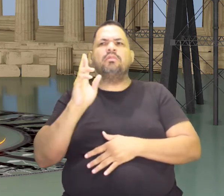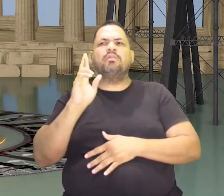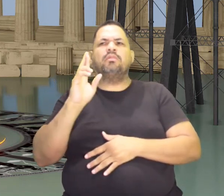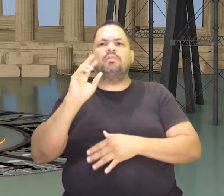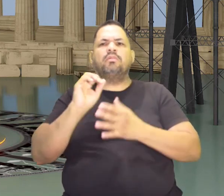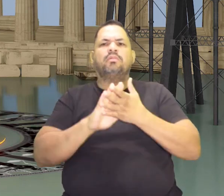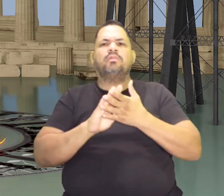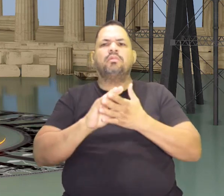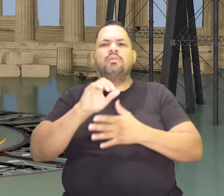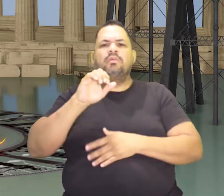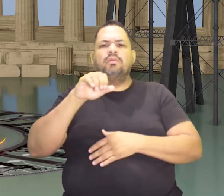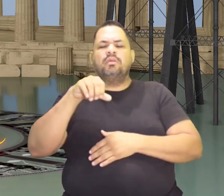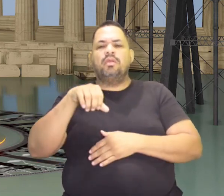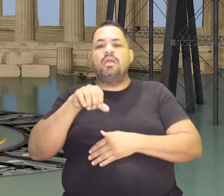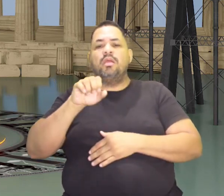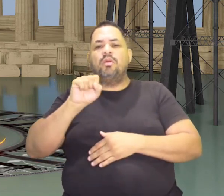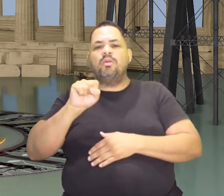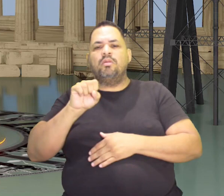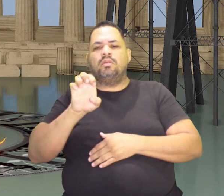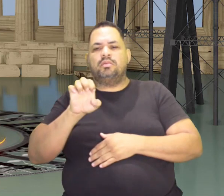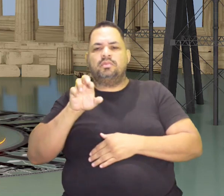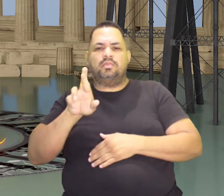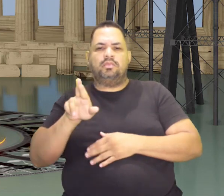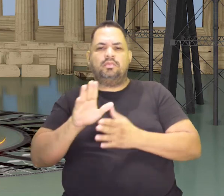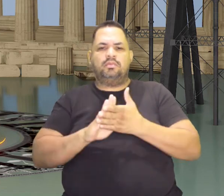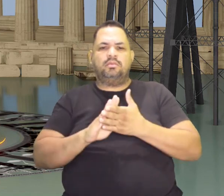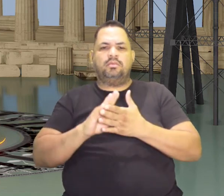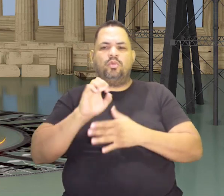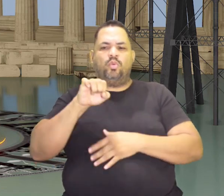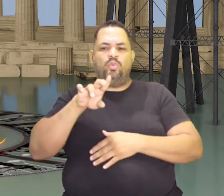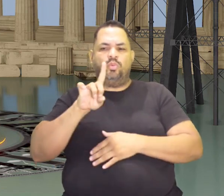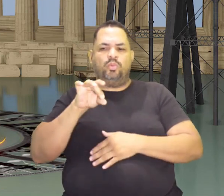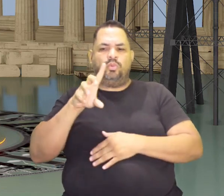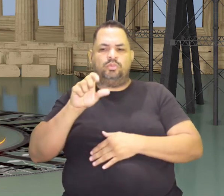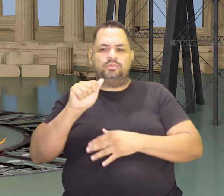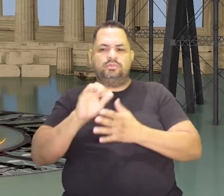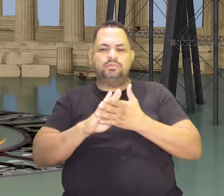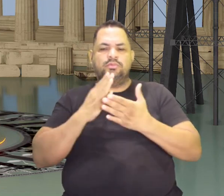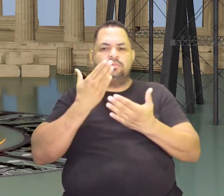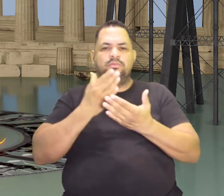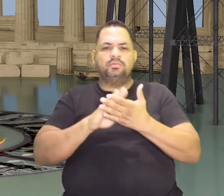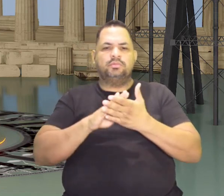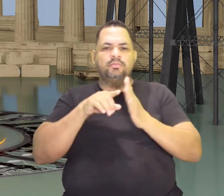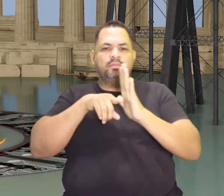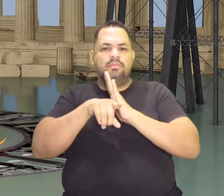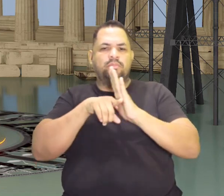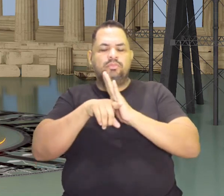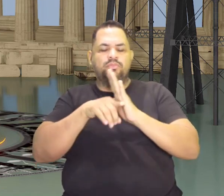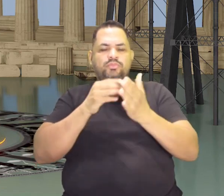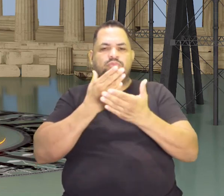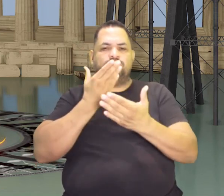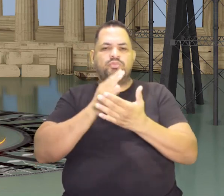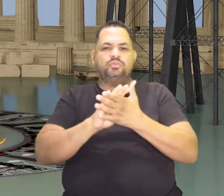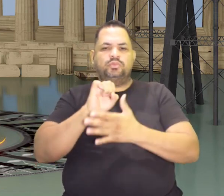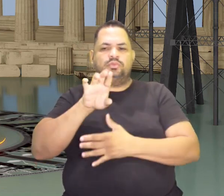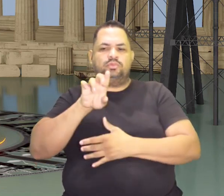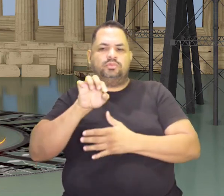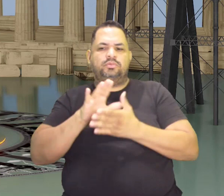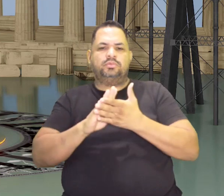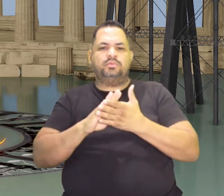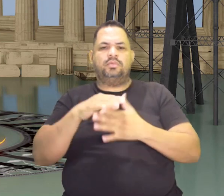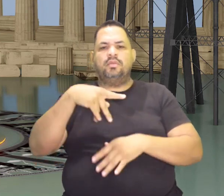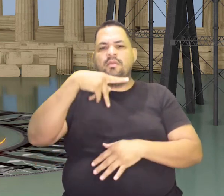Tem até a ontologia, né, o estudo do ser. Nessa perspectiva, quem é o ser humano? Platão